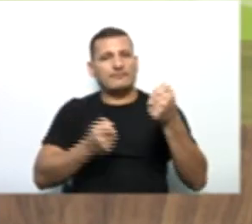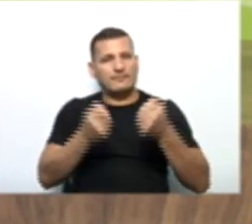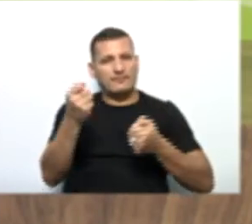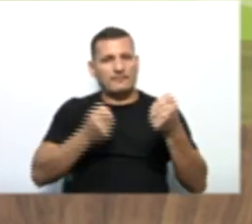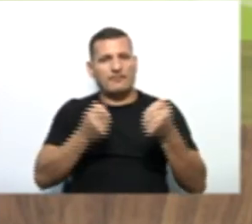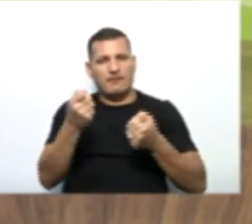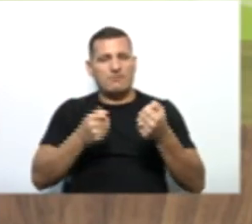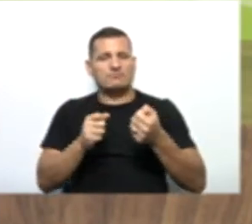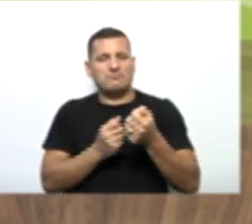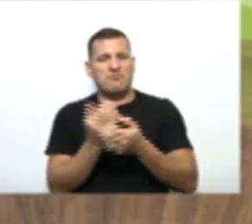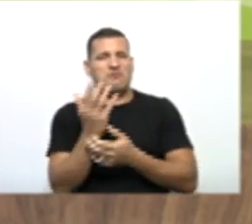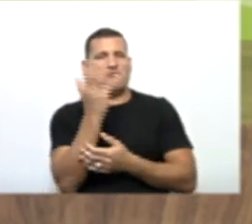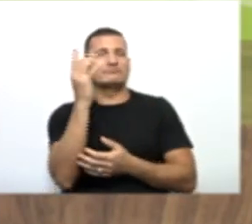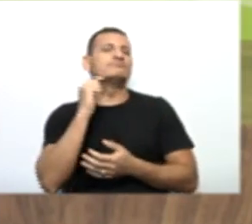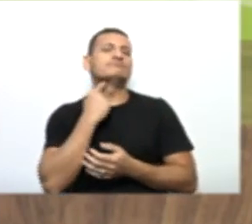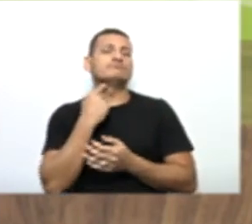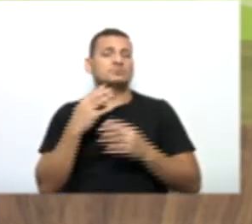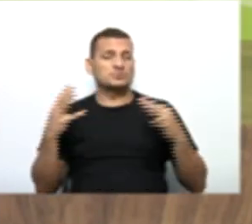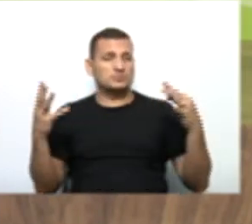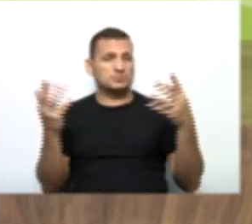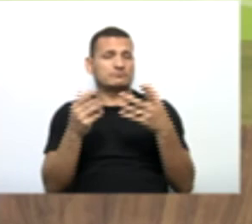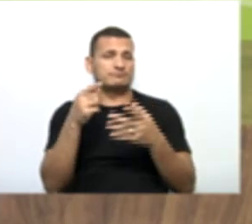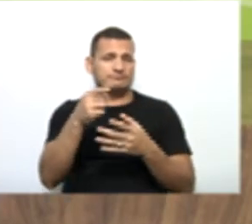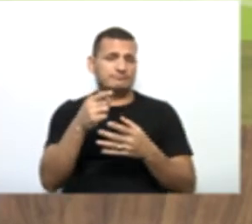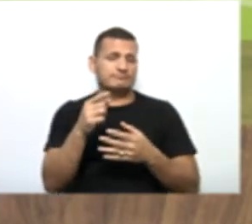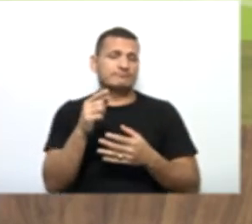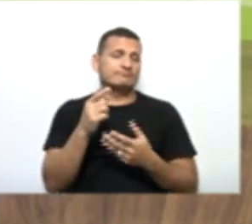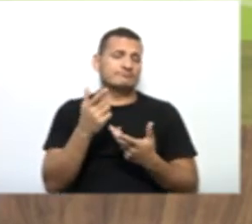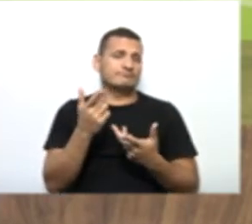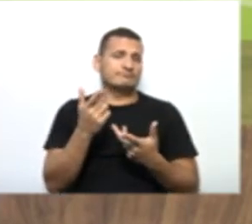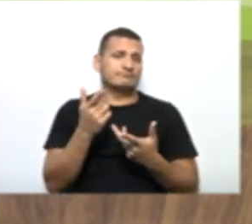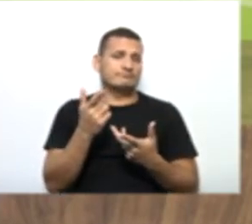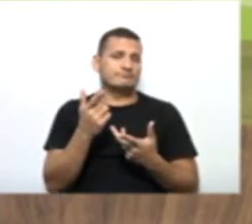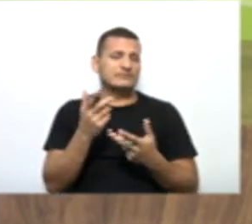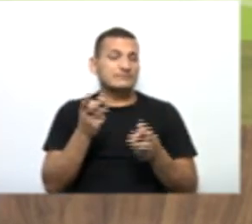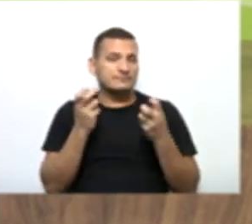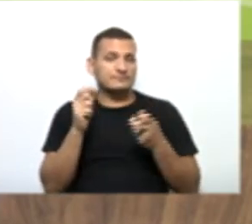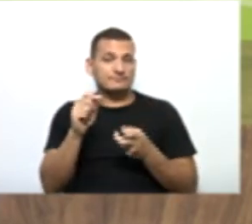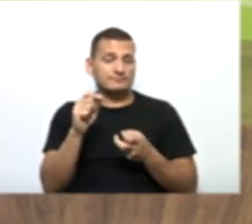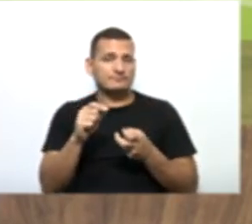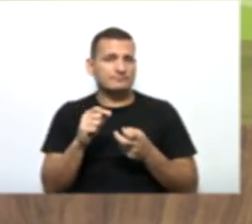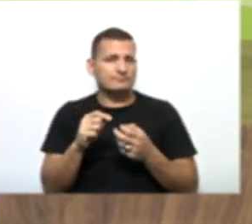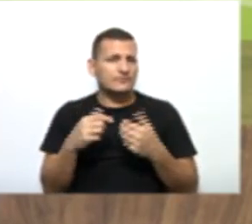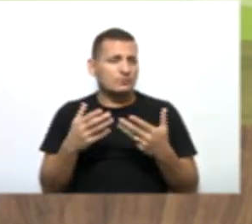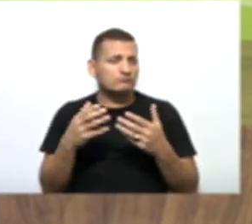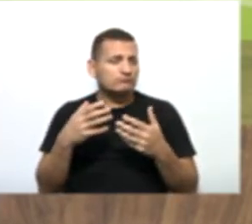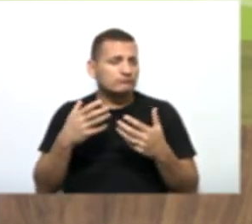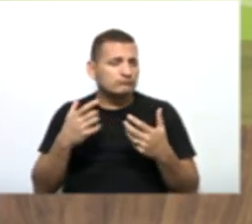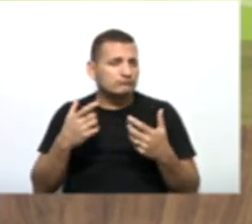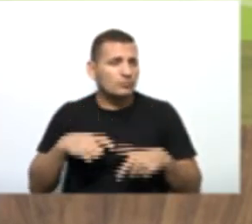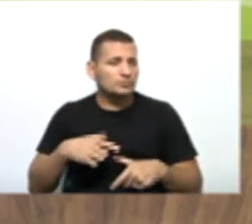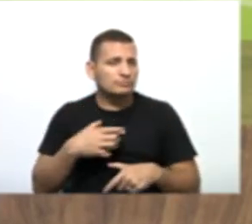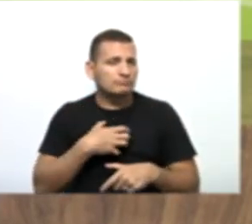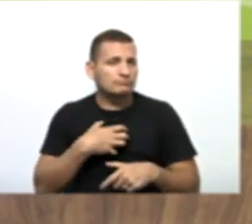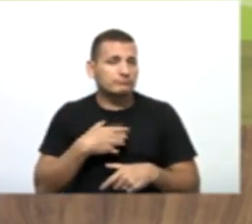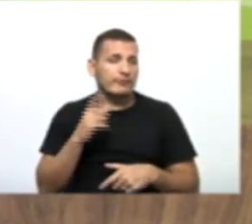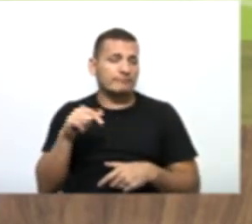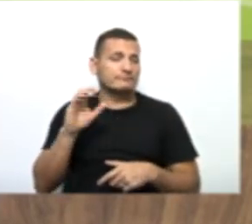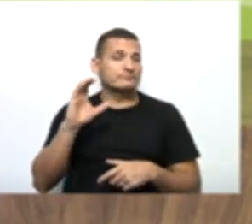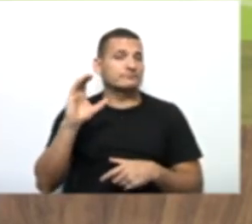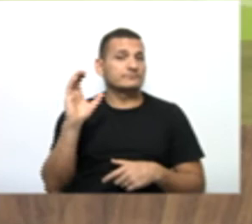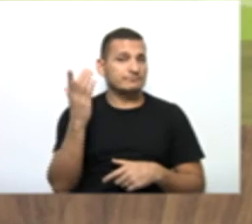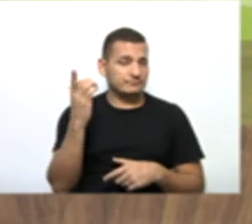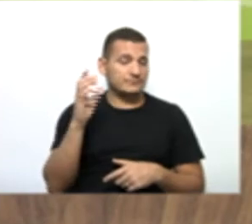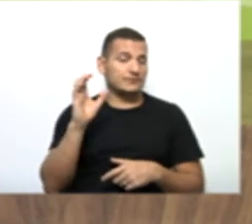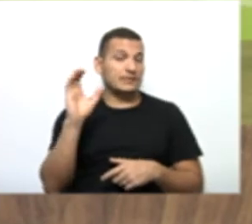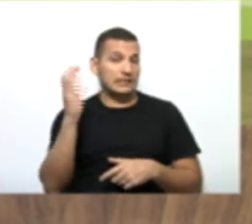verdade? Tudo isso aí, né, você consegue analisar o seguinte: opa, onde é que nós vamos sentir isso? Nas condições climáticas.